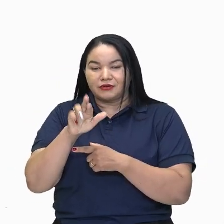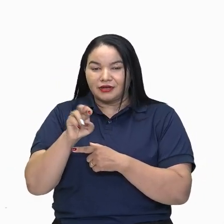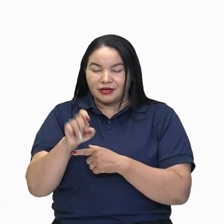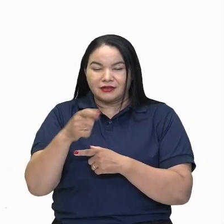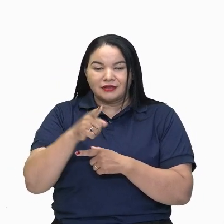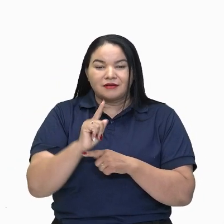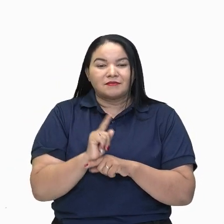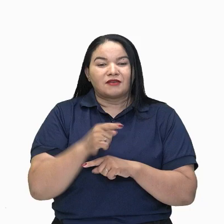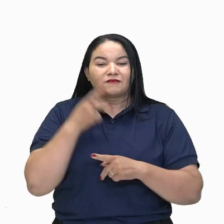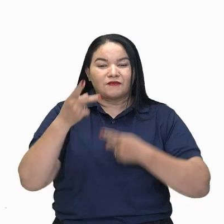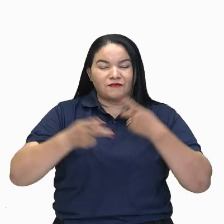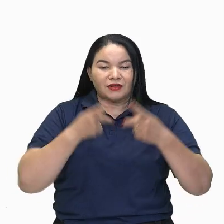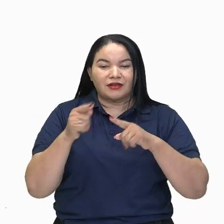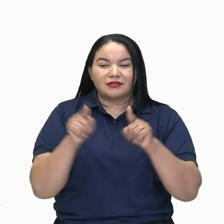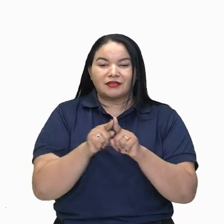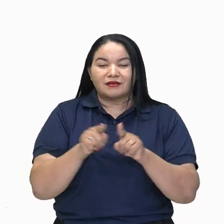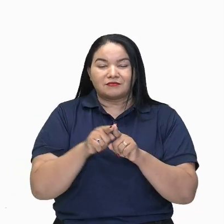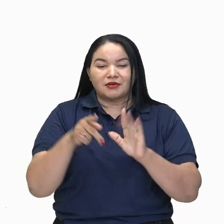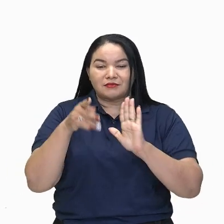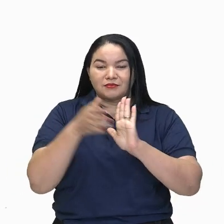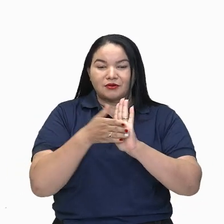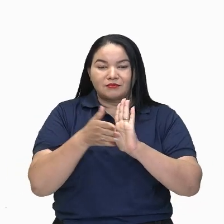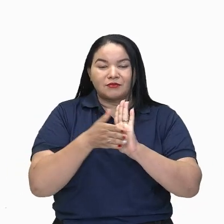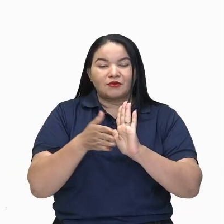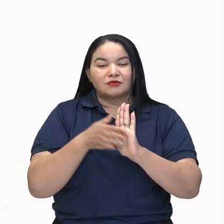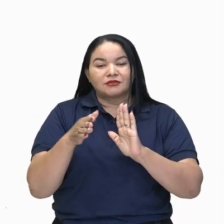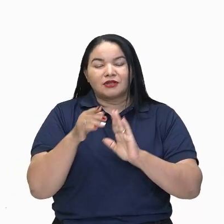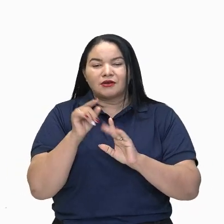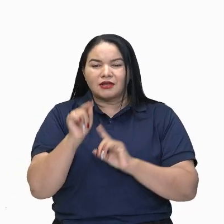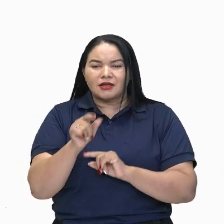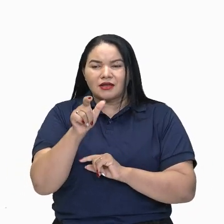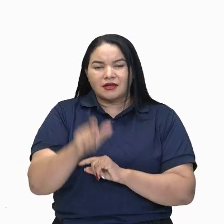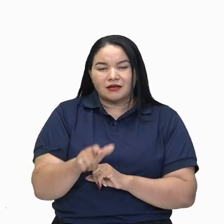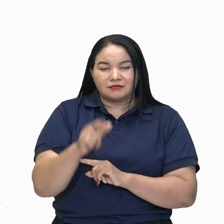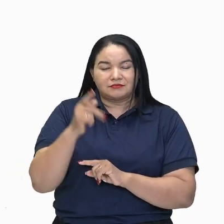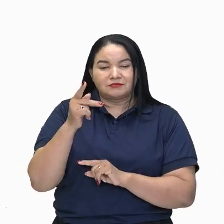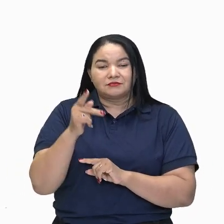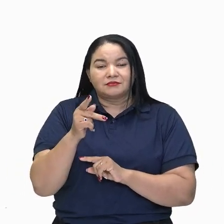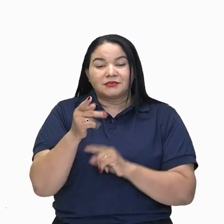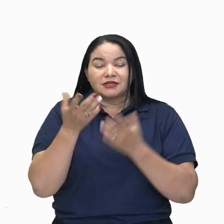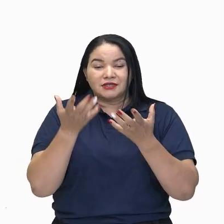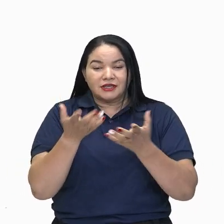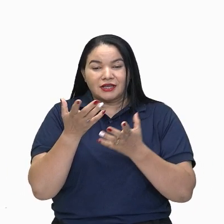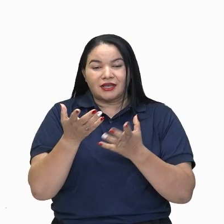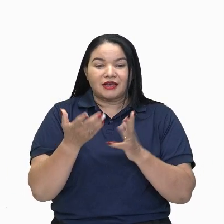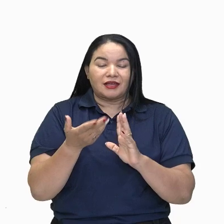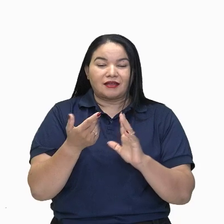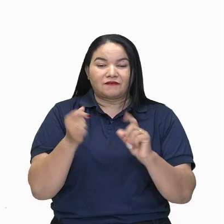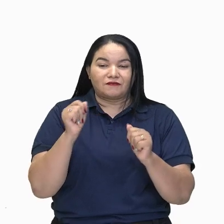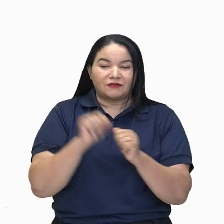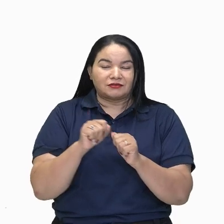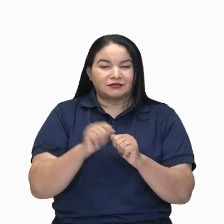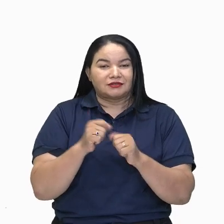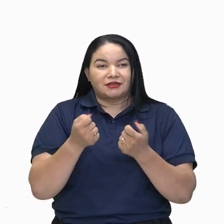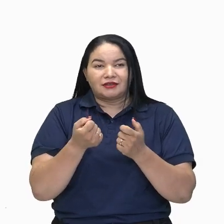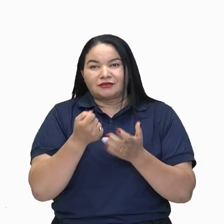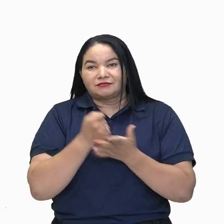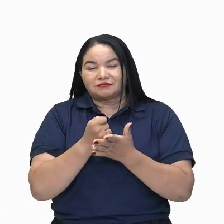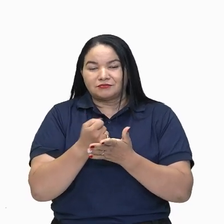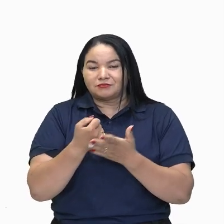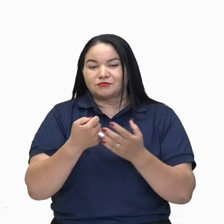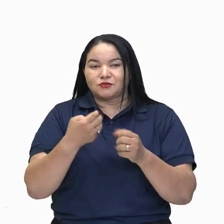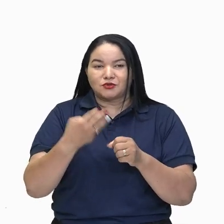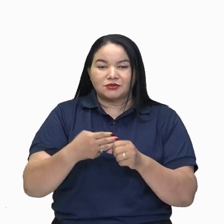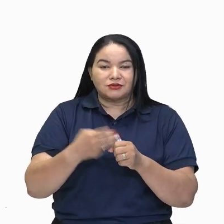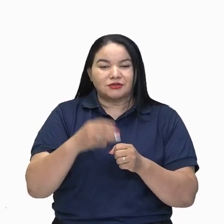do que aquele candidato pensa, né, o que ele pretende fazer pelo município, pelo país. E